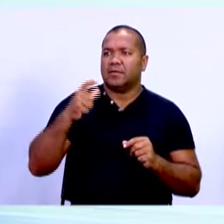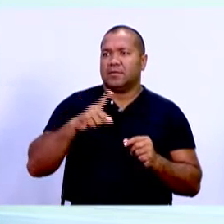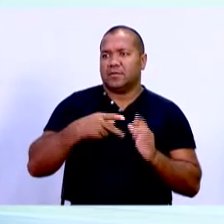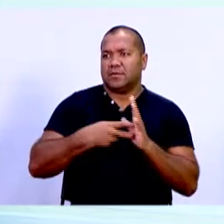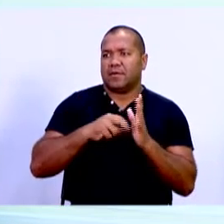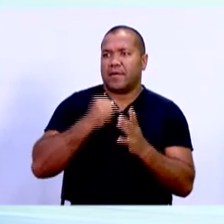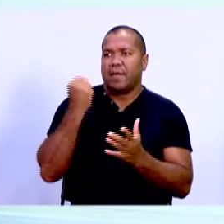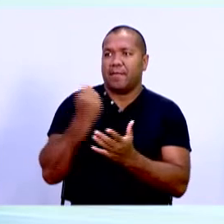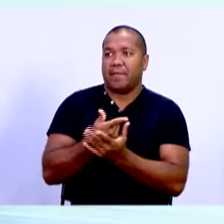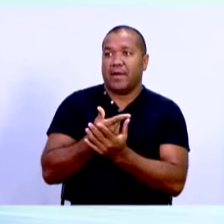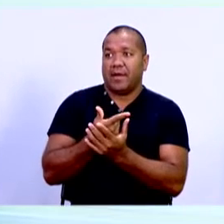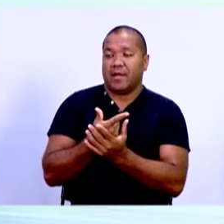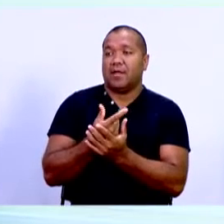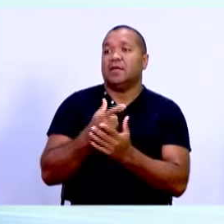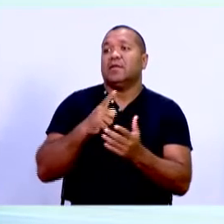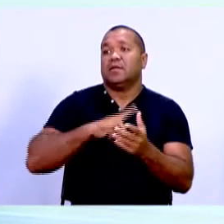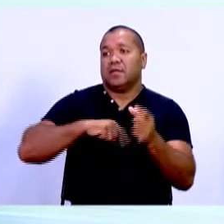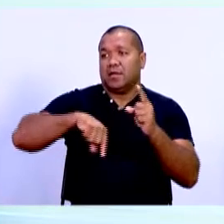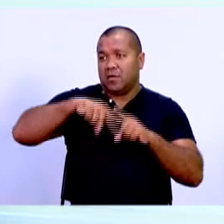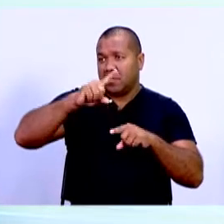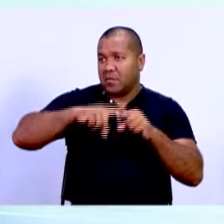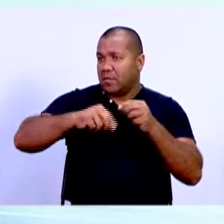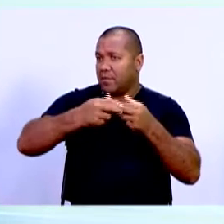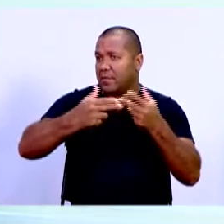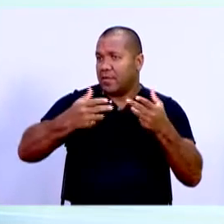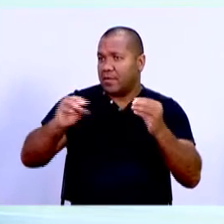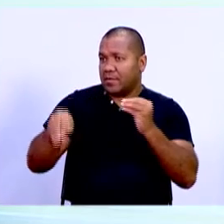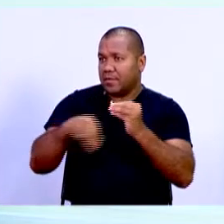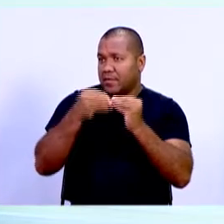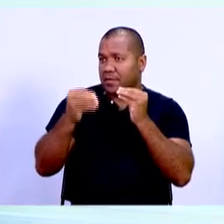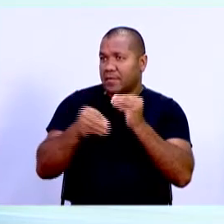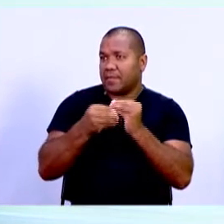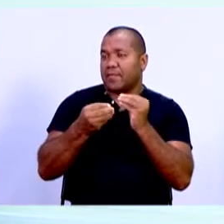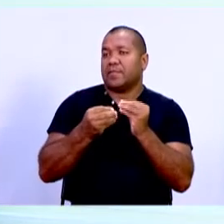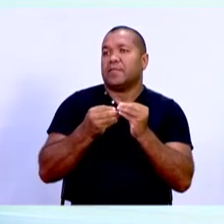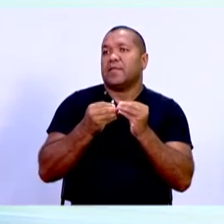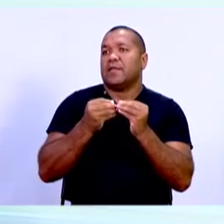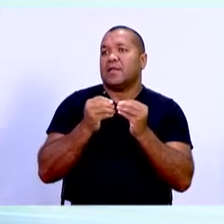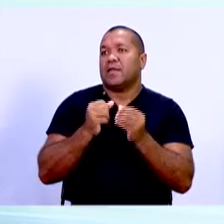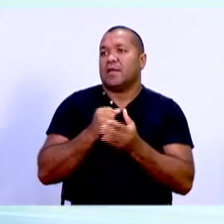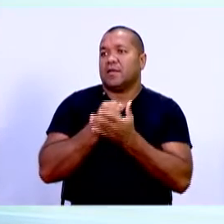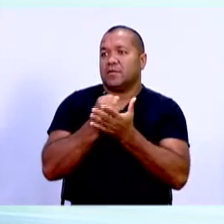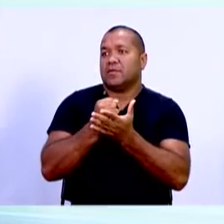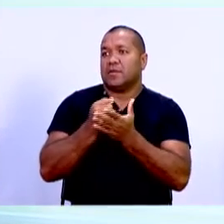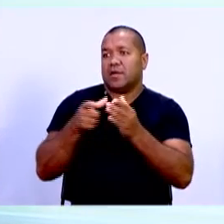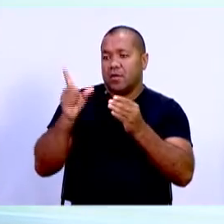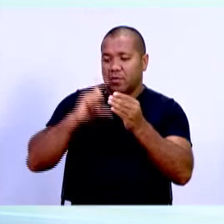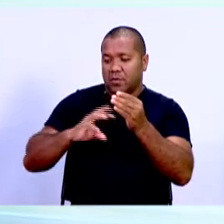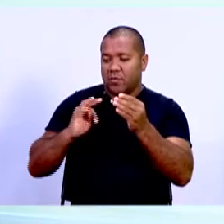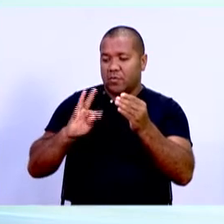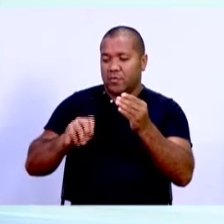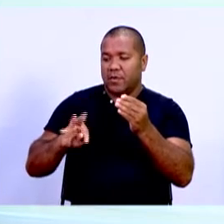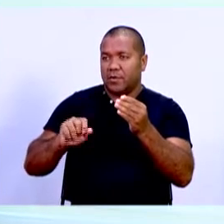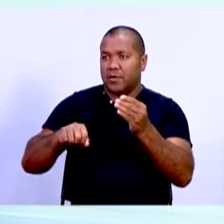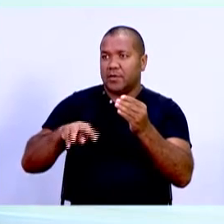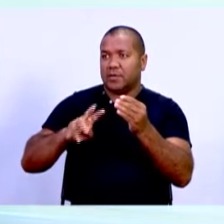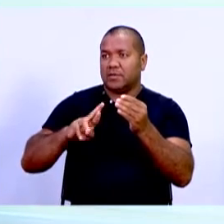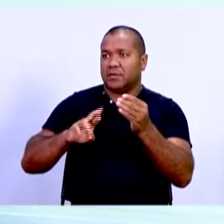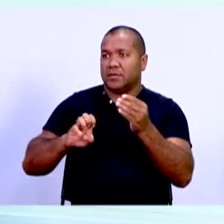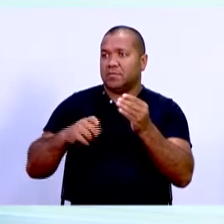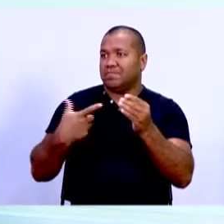Pentaho, contém outras ferramentas para Business Intelligence que a versão Community não tem, mas daí se você